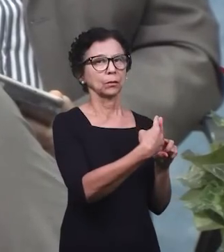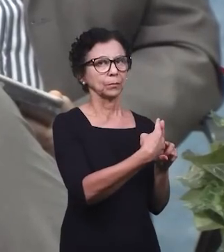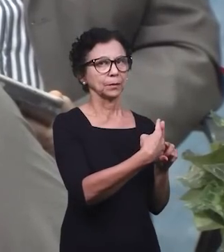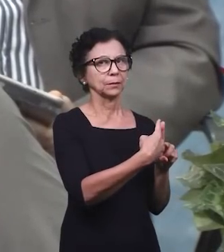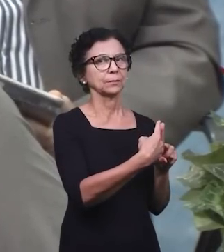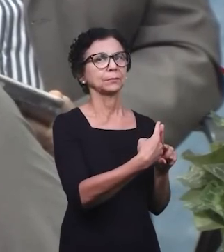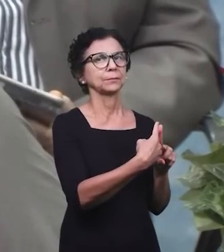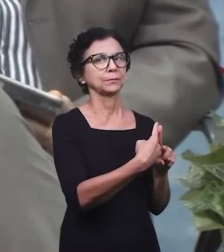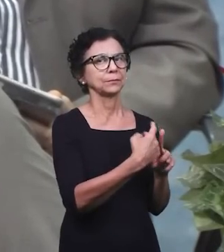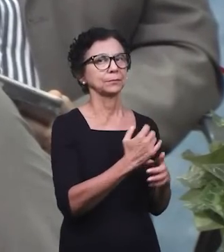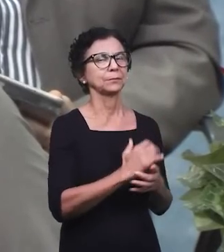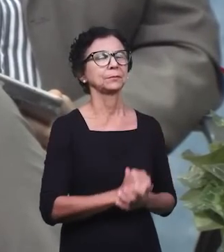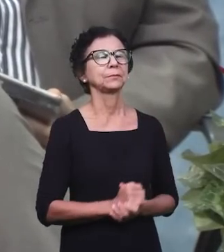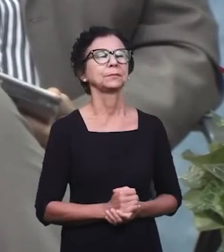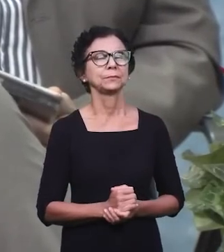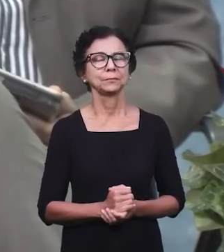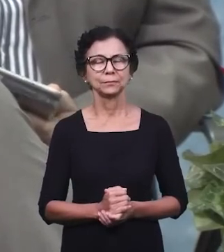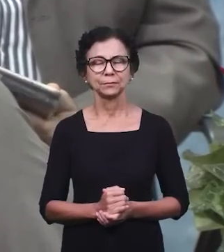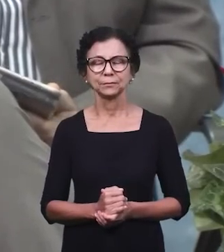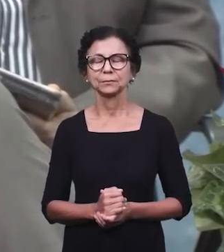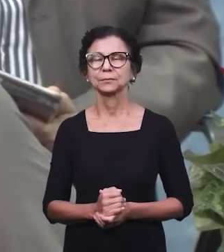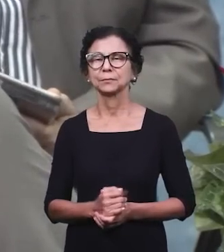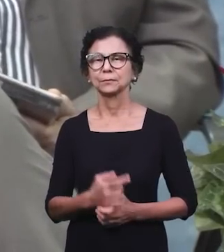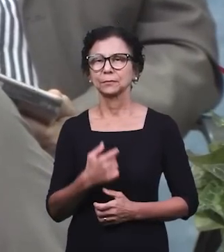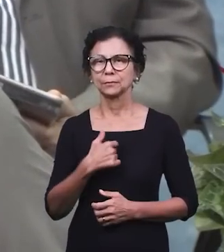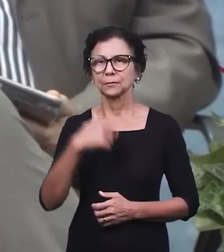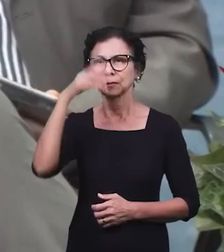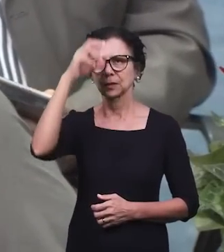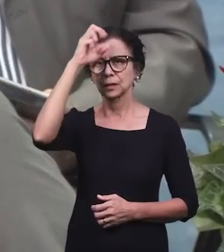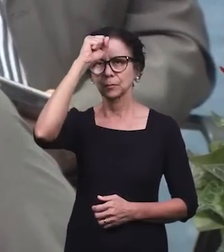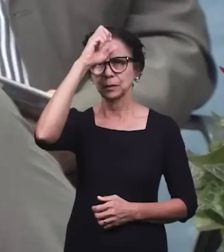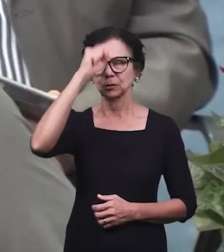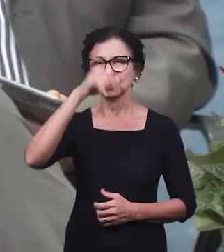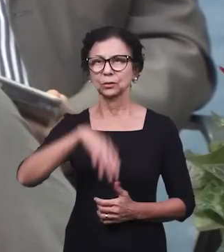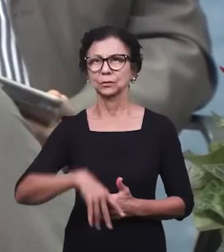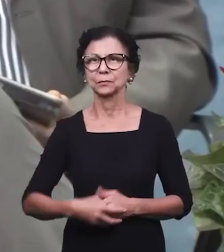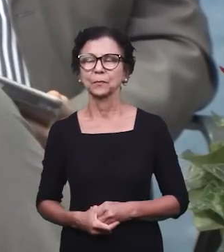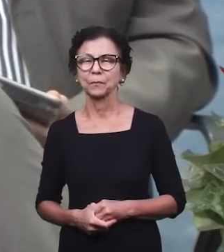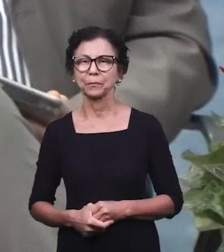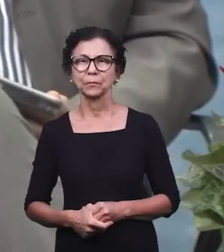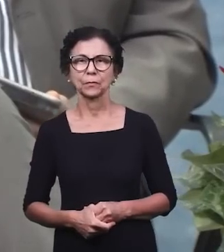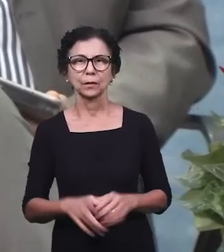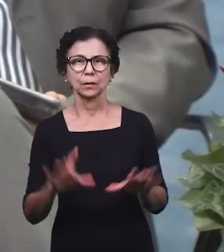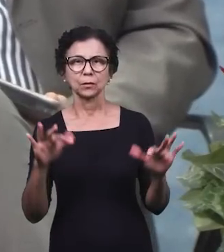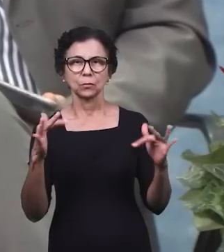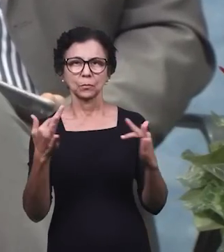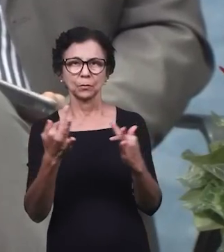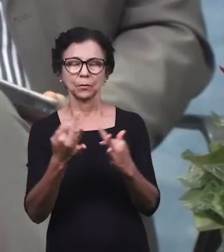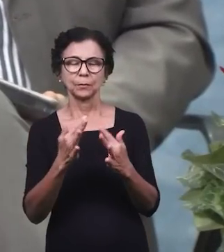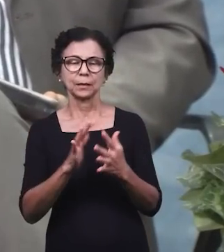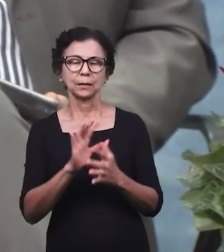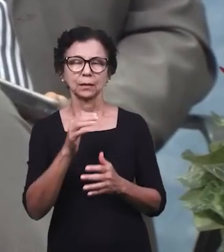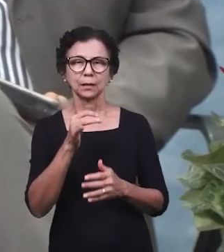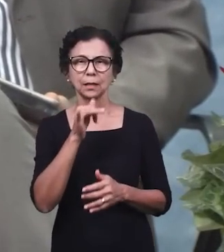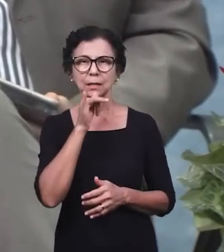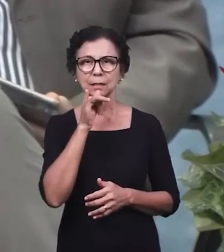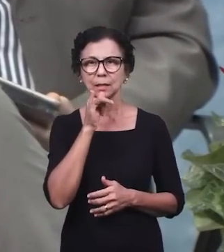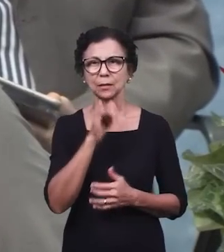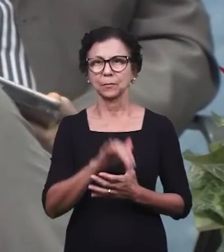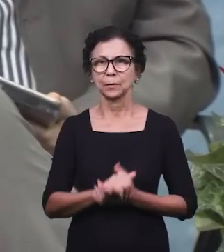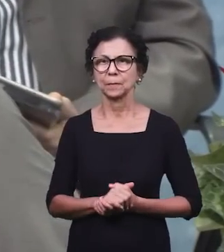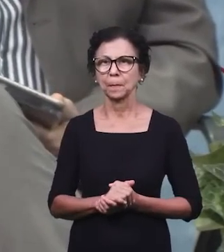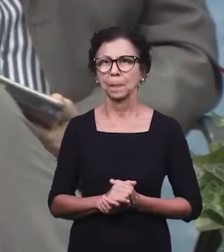estar preparados, né? Eu aprendi uma coisa, onde comem 2, ou comem 3, mas